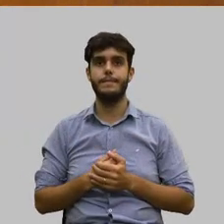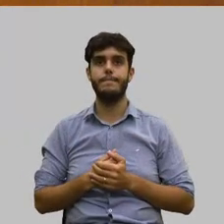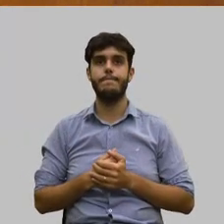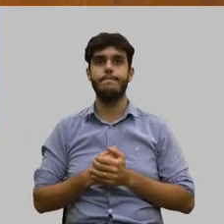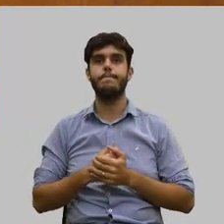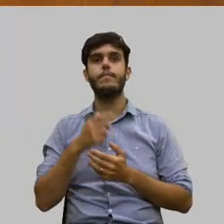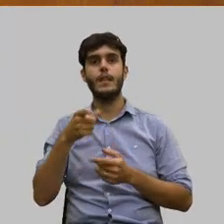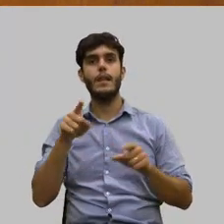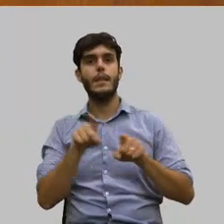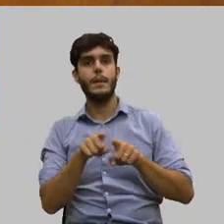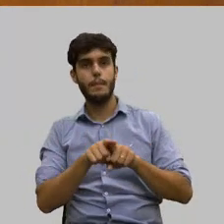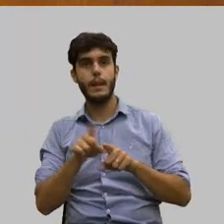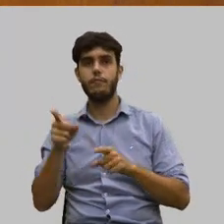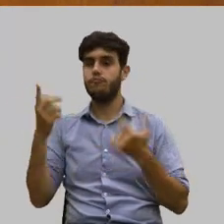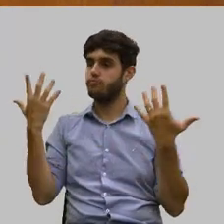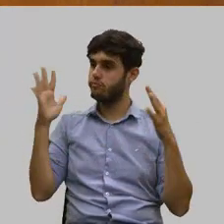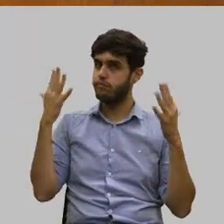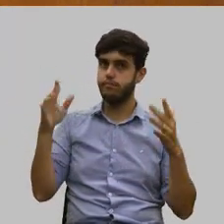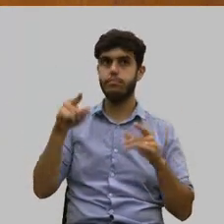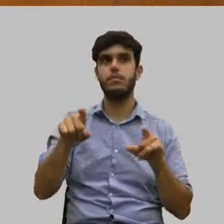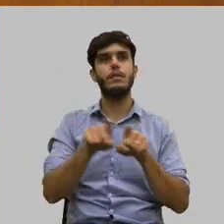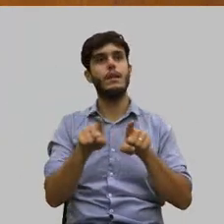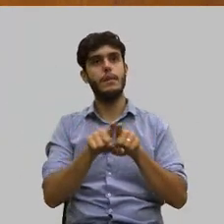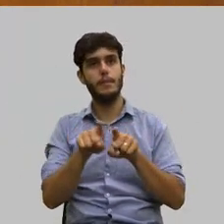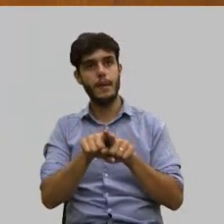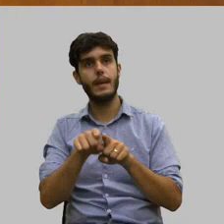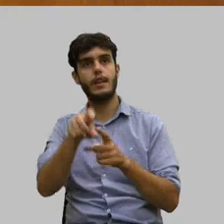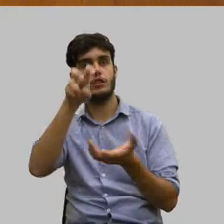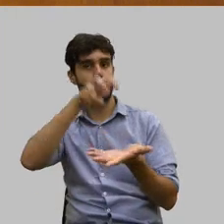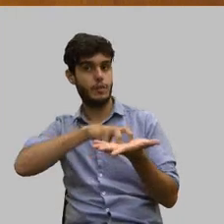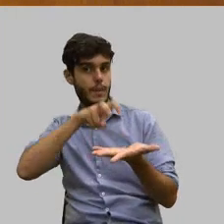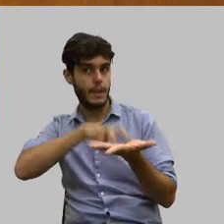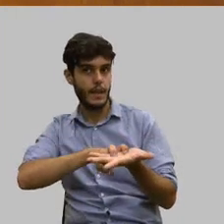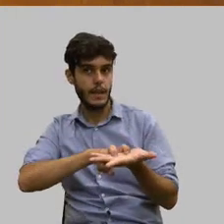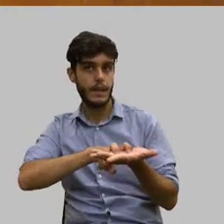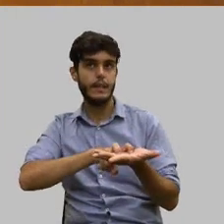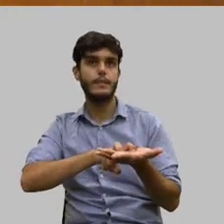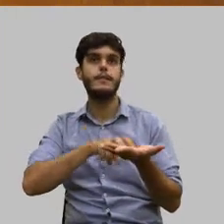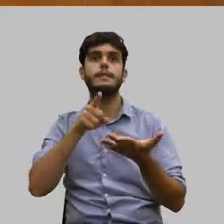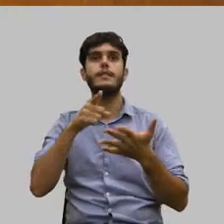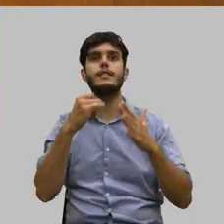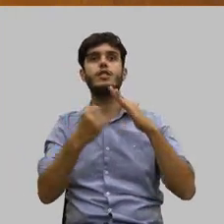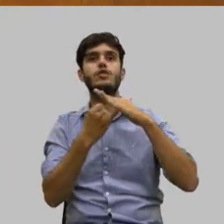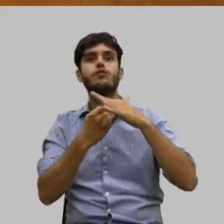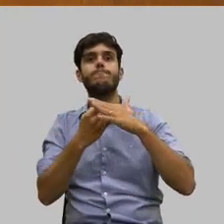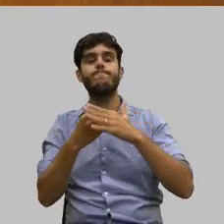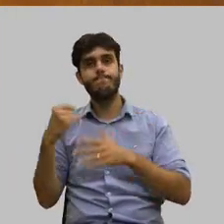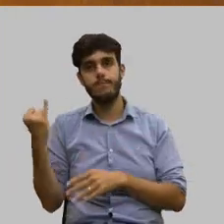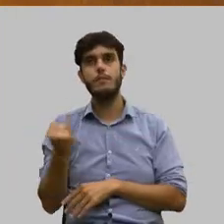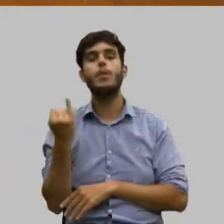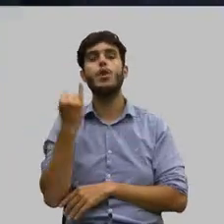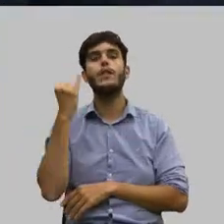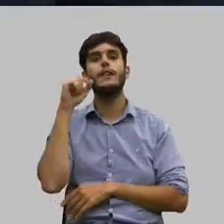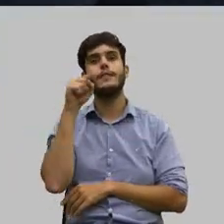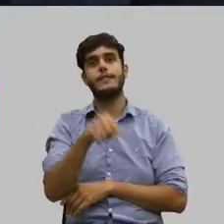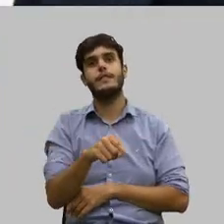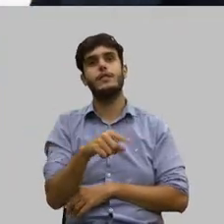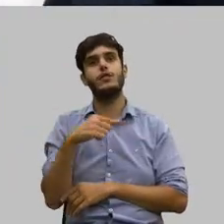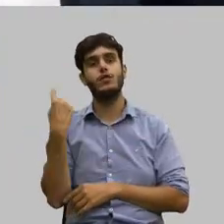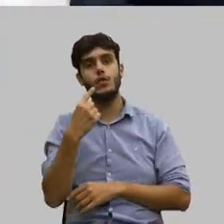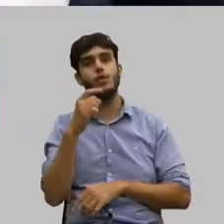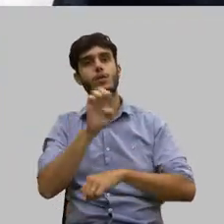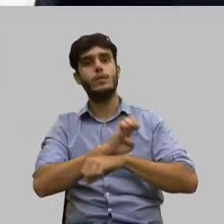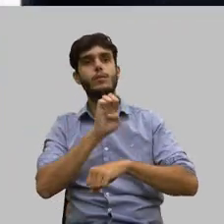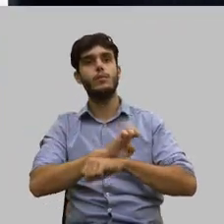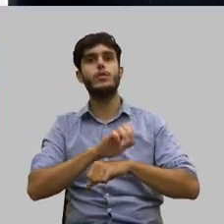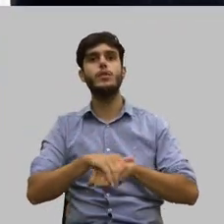que vossa excelência elogiou na parte da manhã foram instituições imprescindíveis que o estado lançou